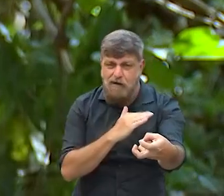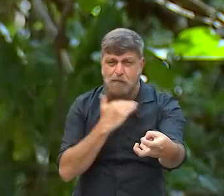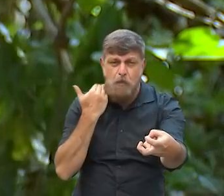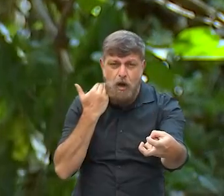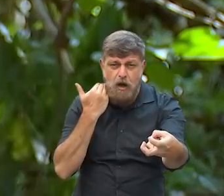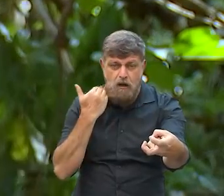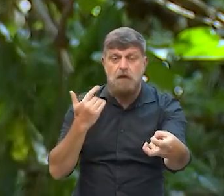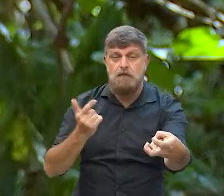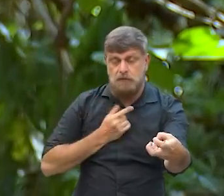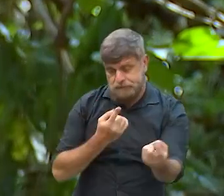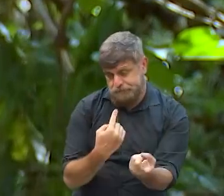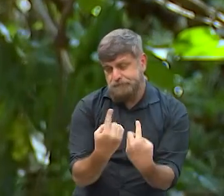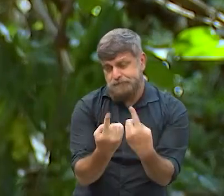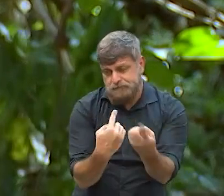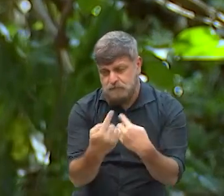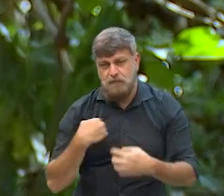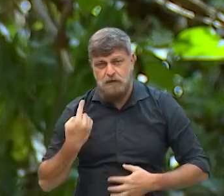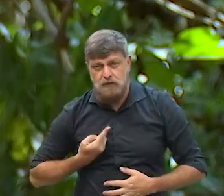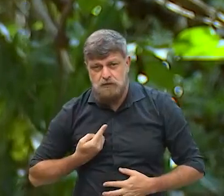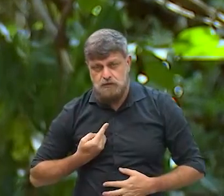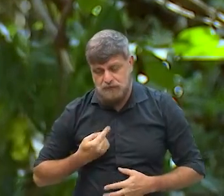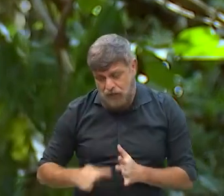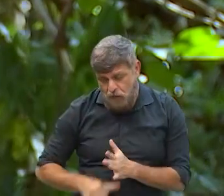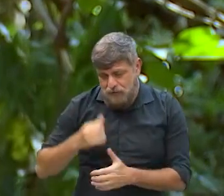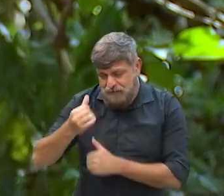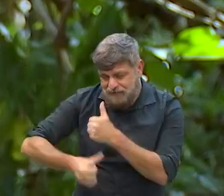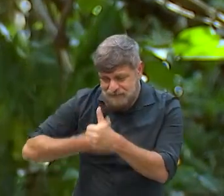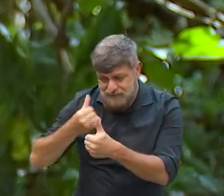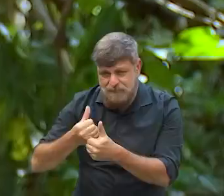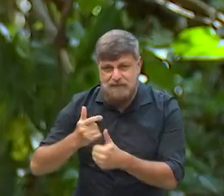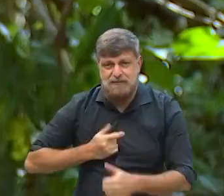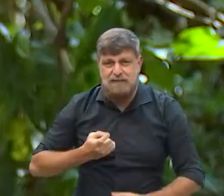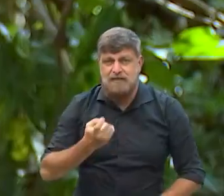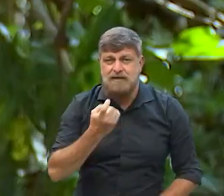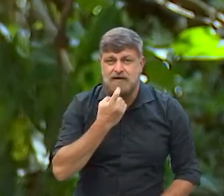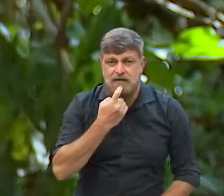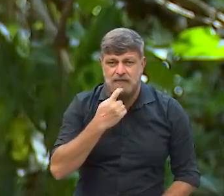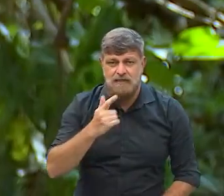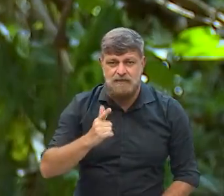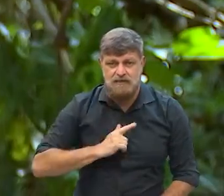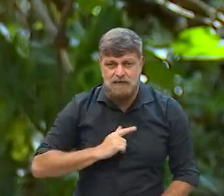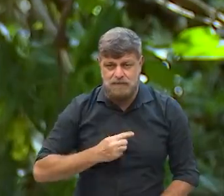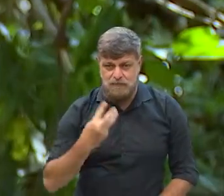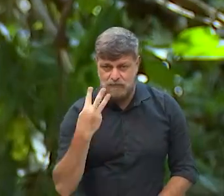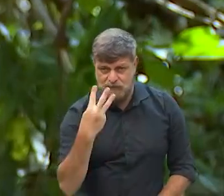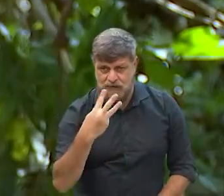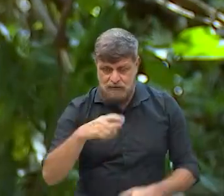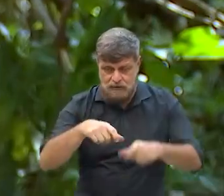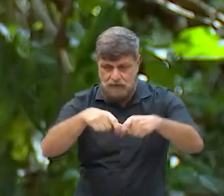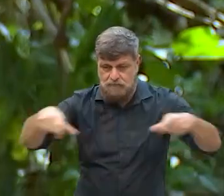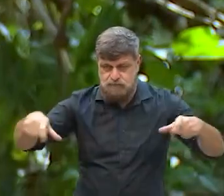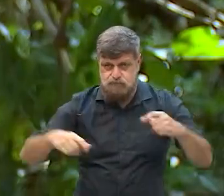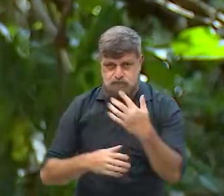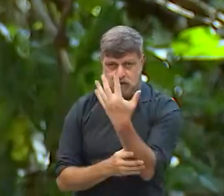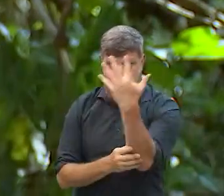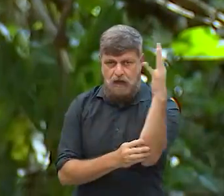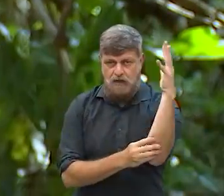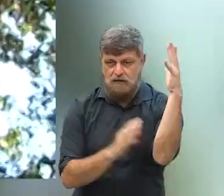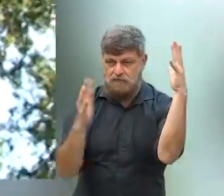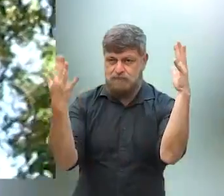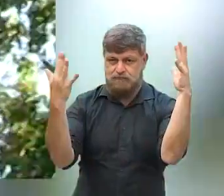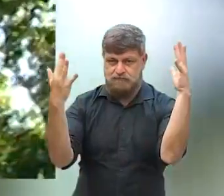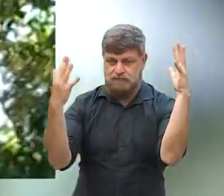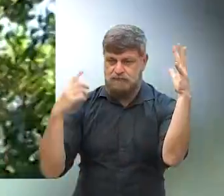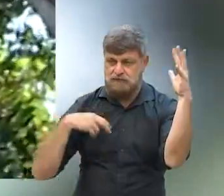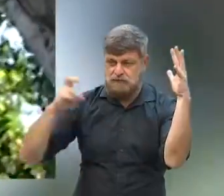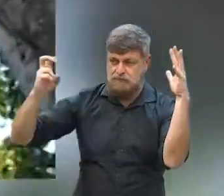a gente tem discutido e até o primeiro semestre aí Campinas recebe 3 passagens de fauna arborícolas aéreas, né?